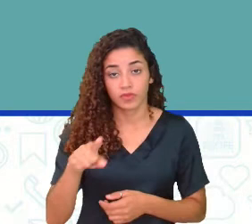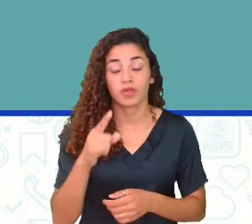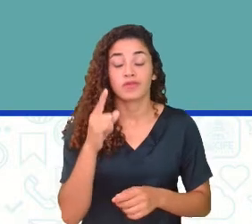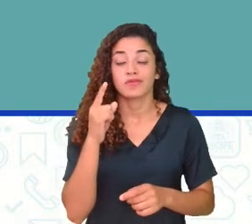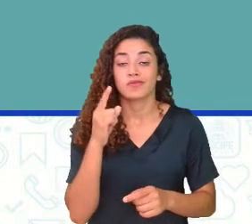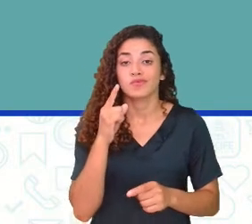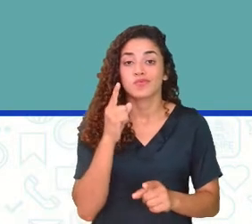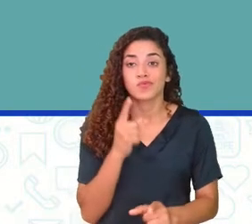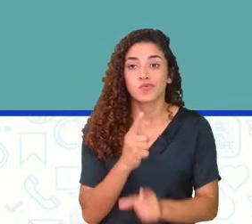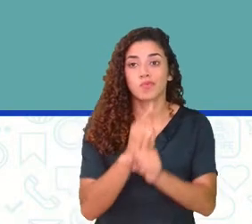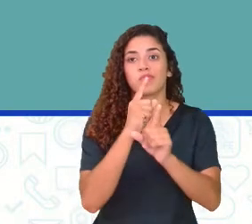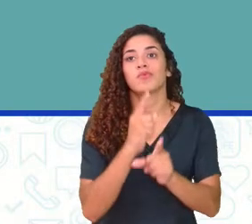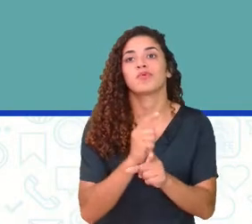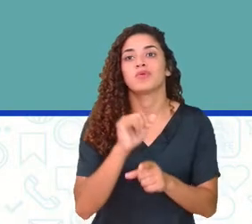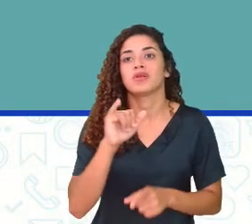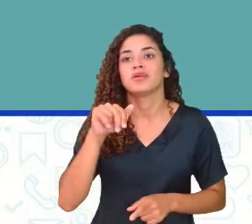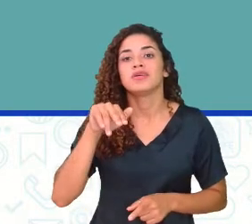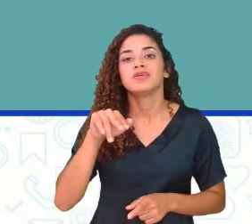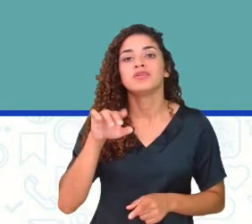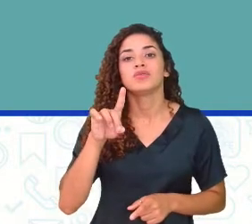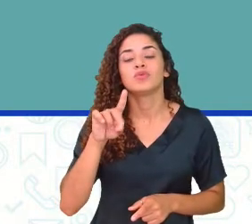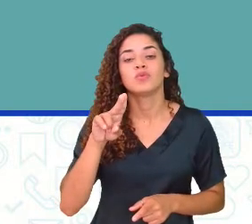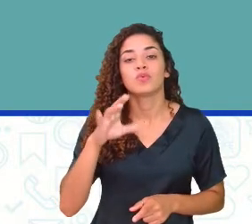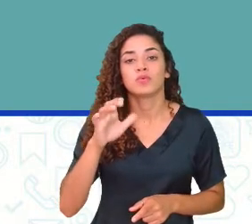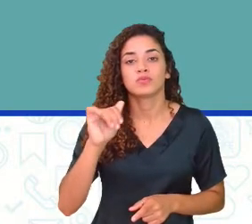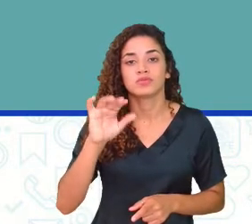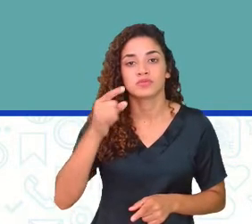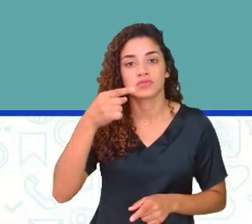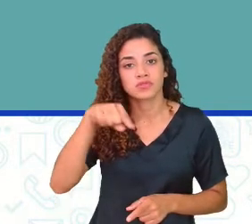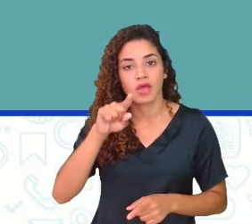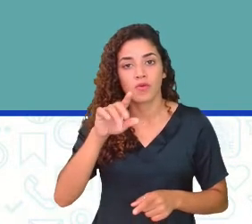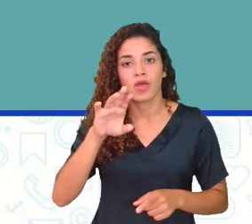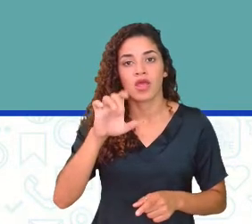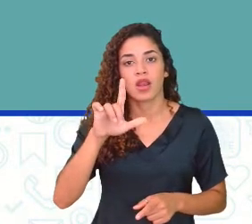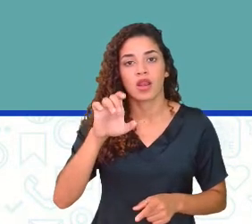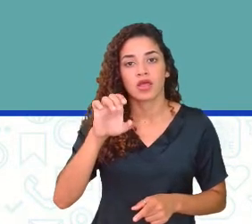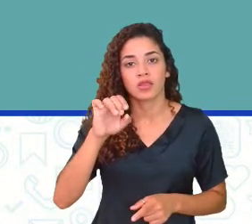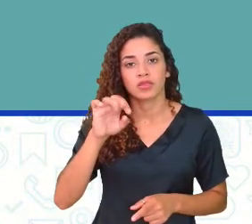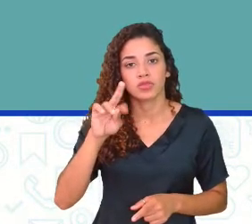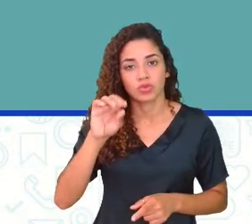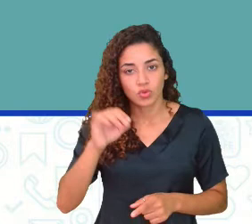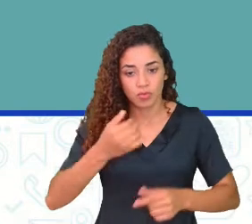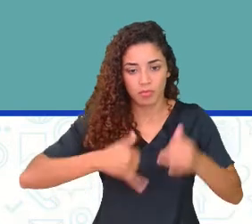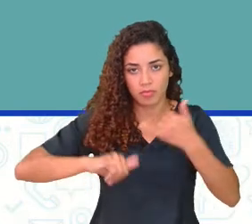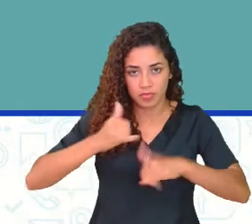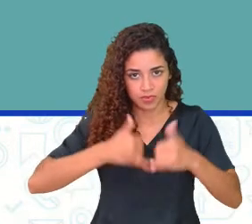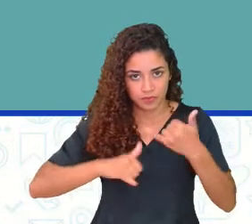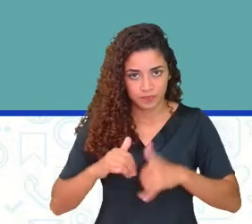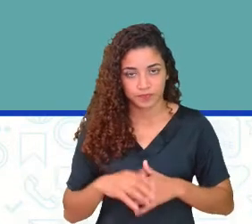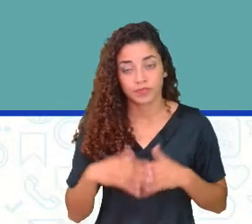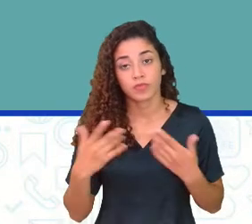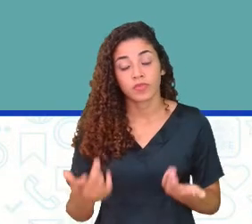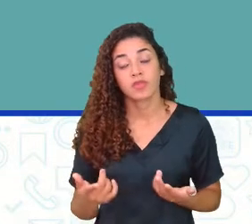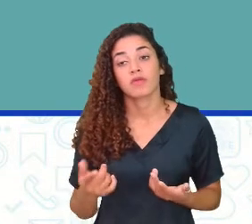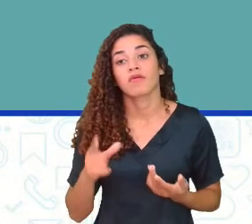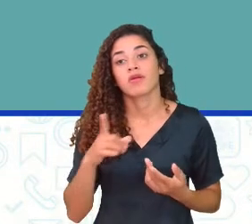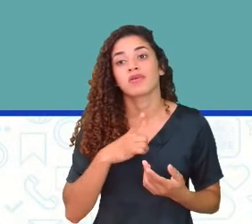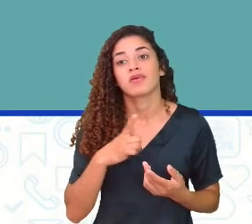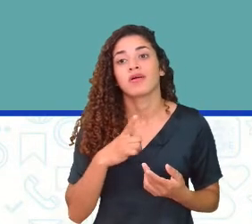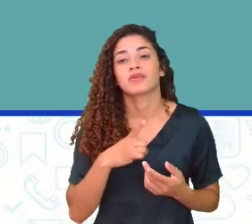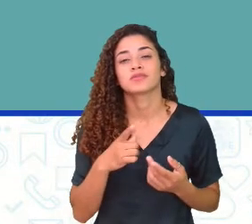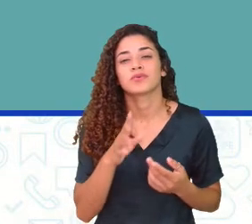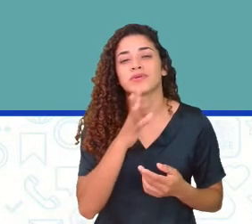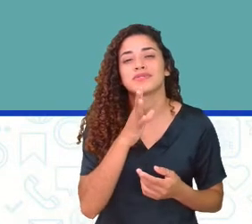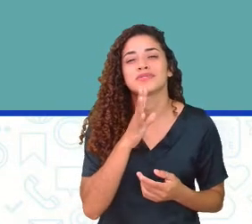também. Ele trabalhou muito nessa questão do eletromagnetismo. E é muito conhecida a gaiola de